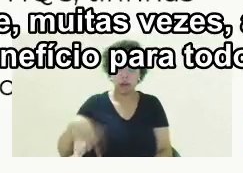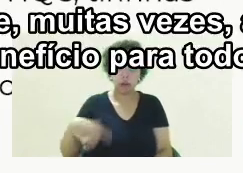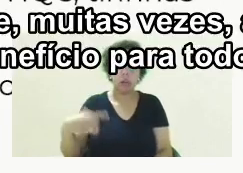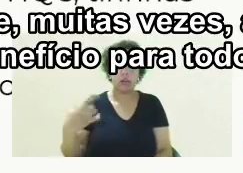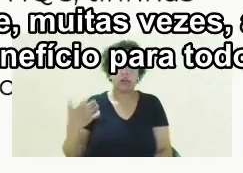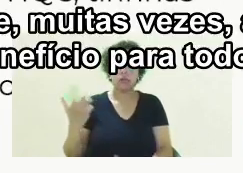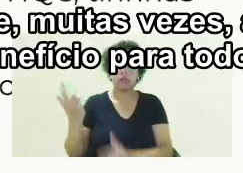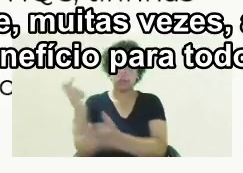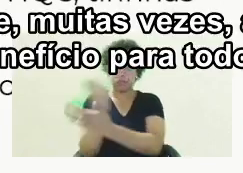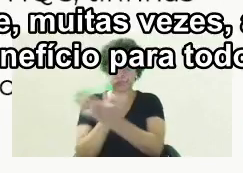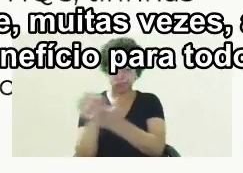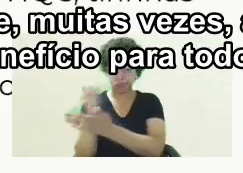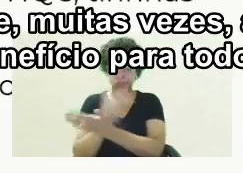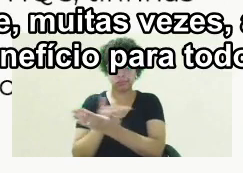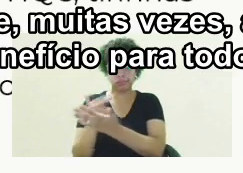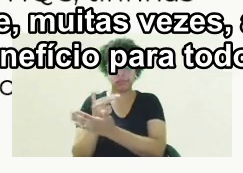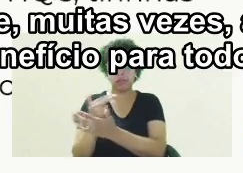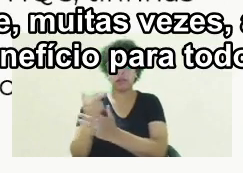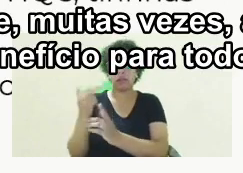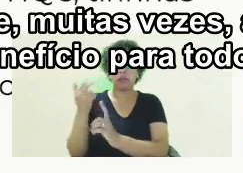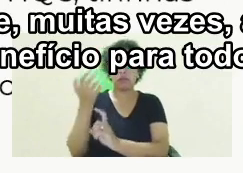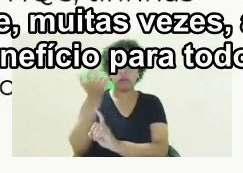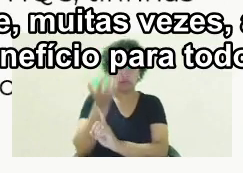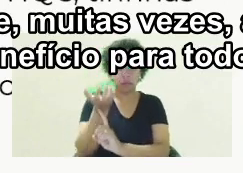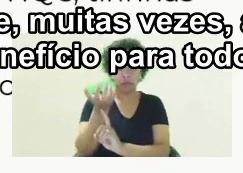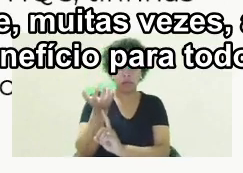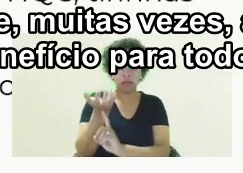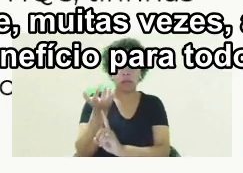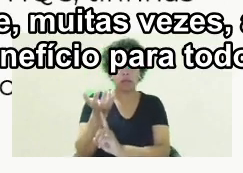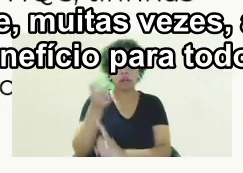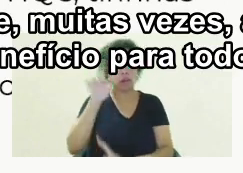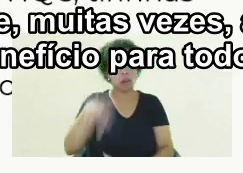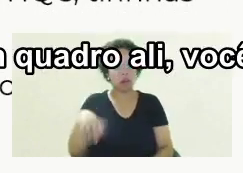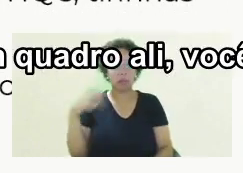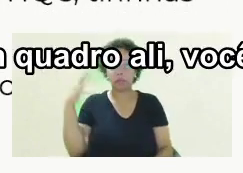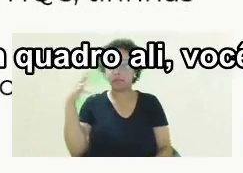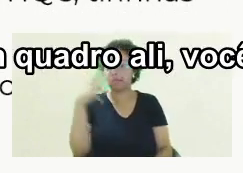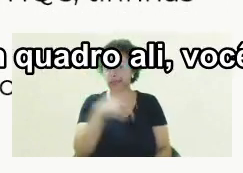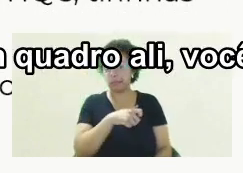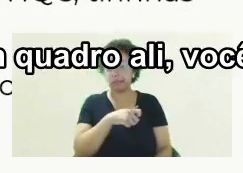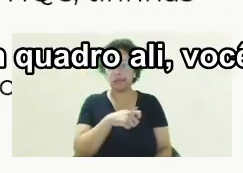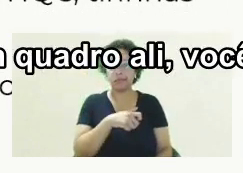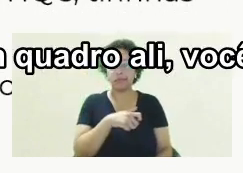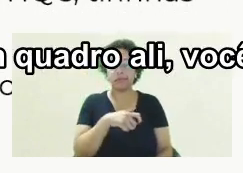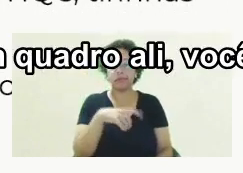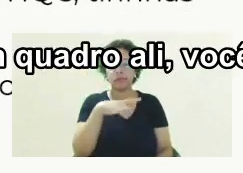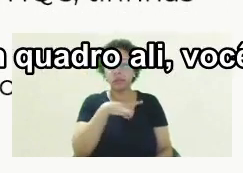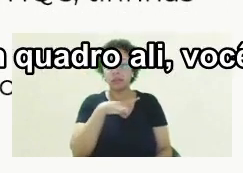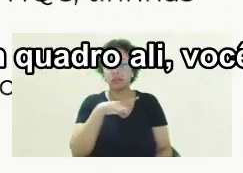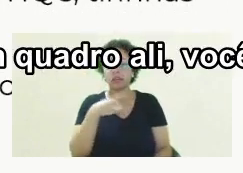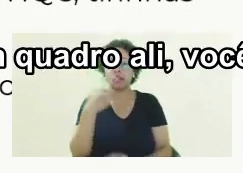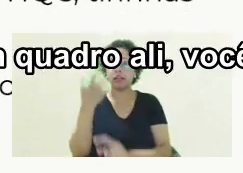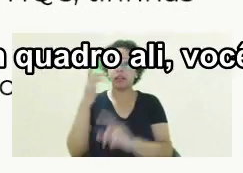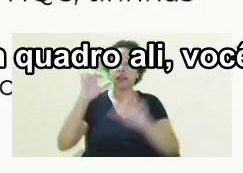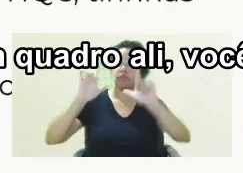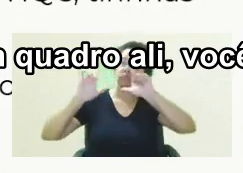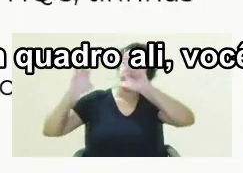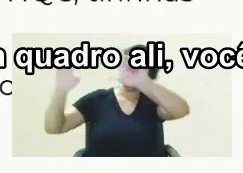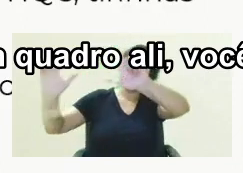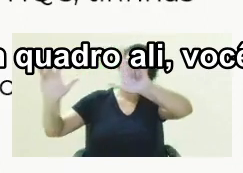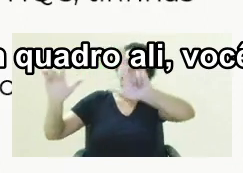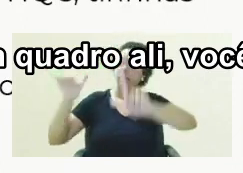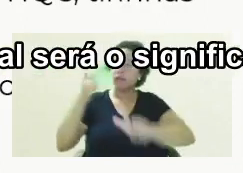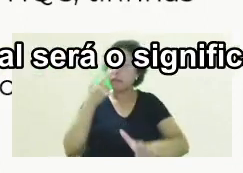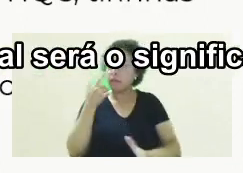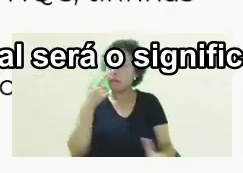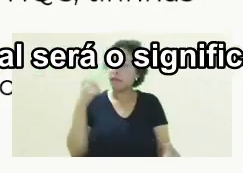arte, muitas vezes esse, né, a gente pode ver o benefício para todo mundo, porque às vezes tem um quadro ali, você vê aquela